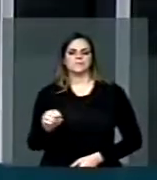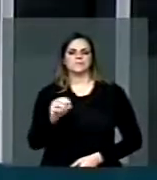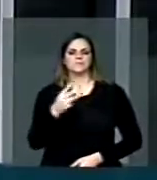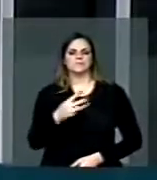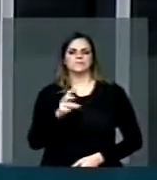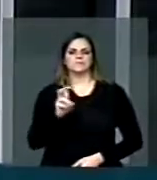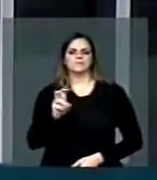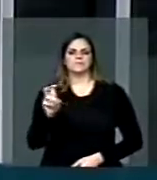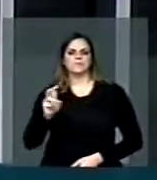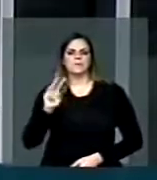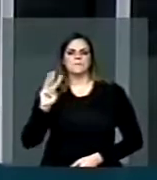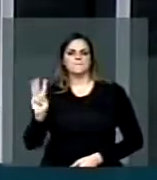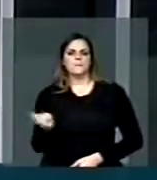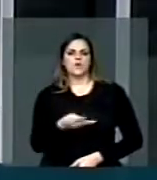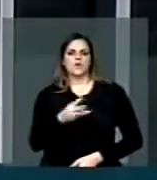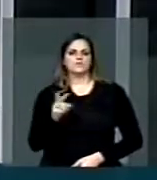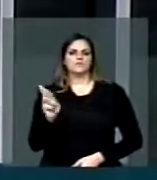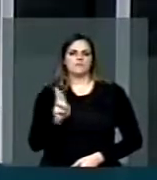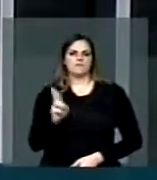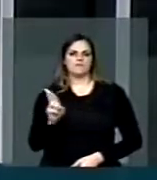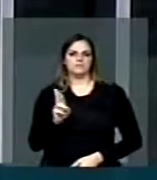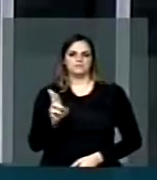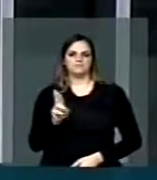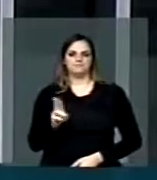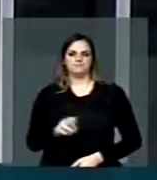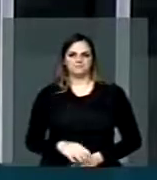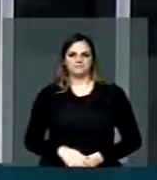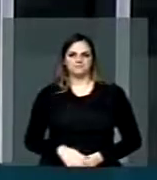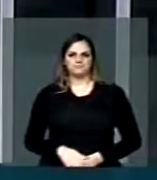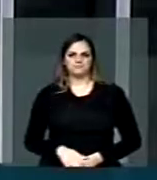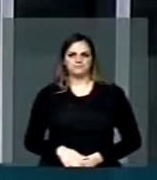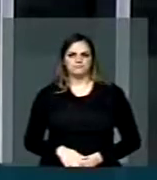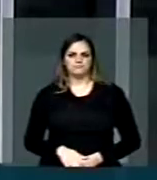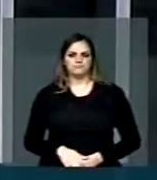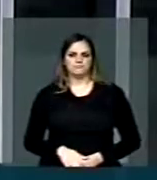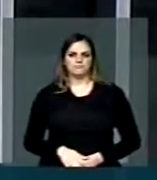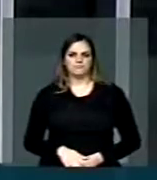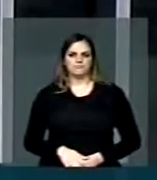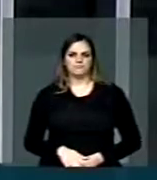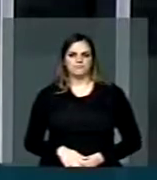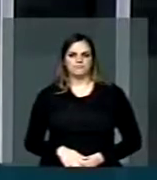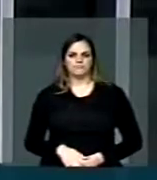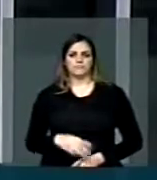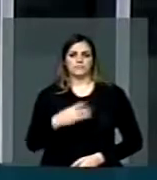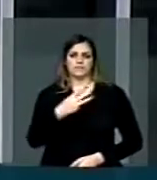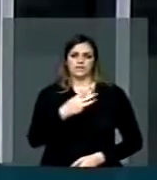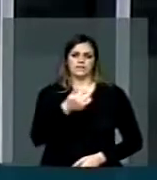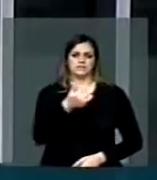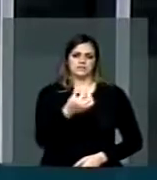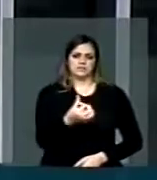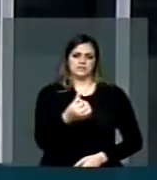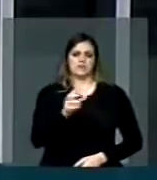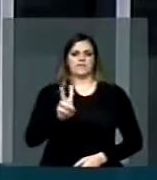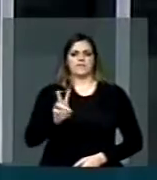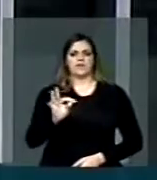355 milhões de reais. Desses, 316 milhões é por